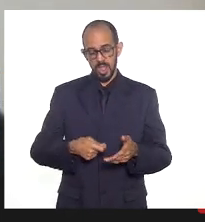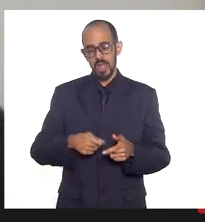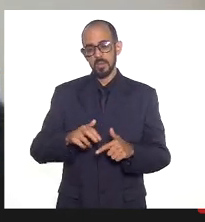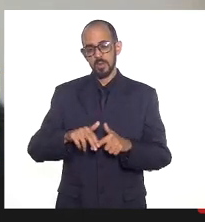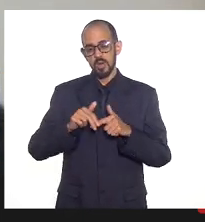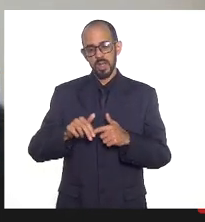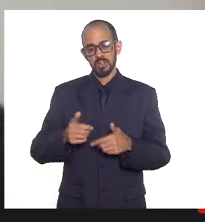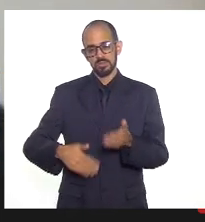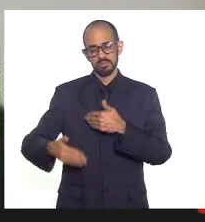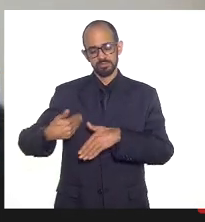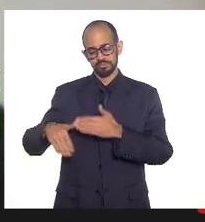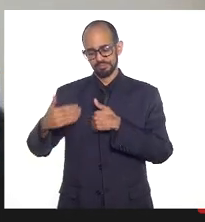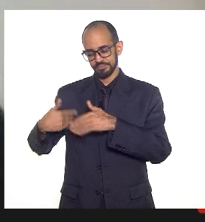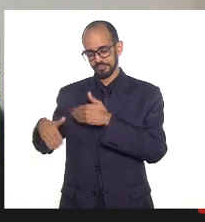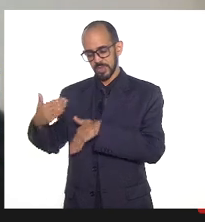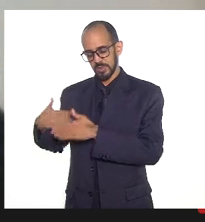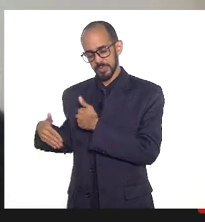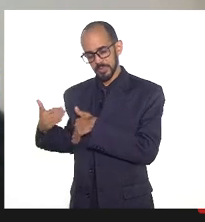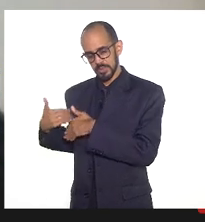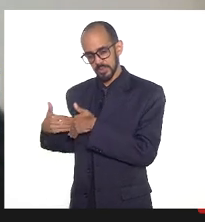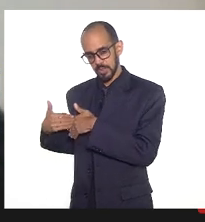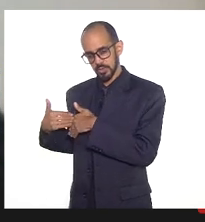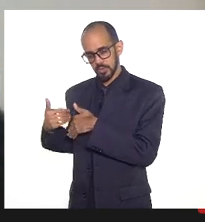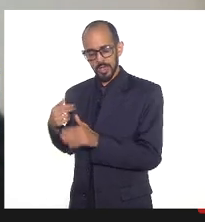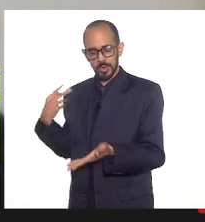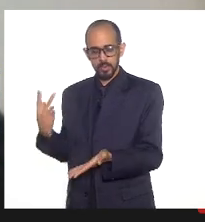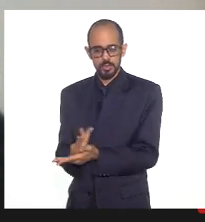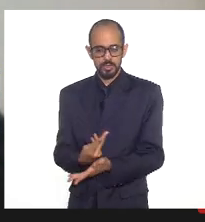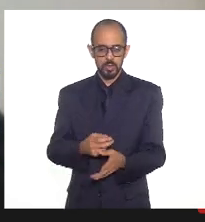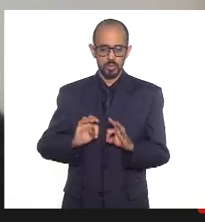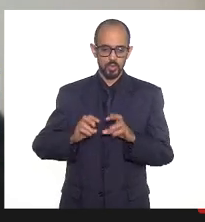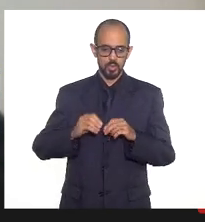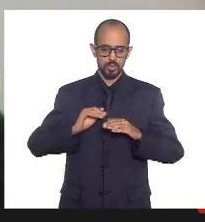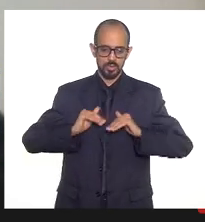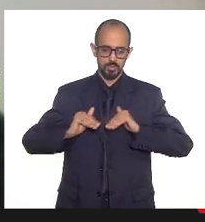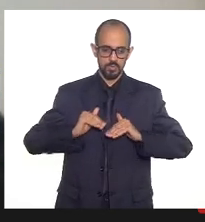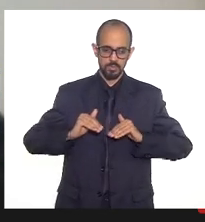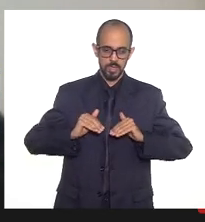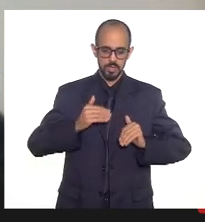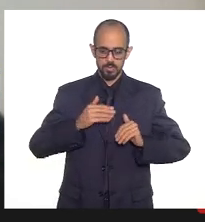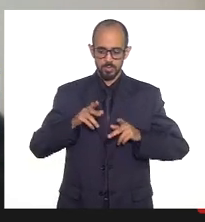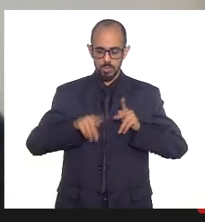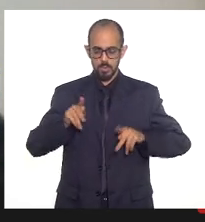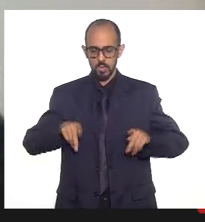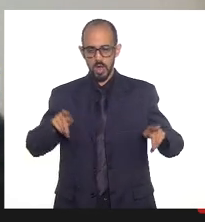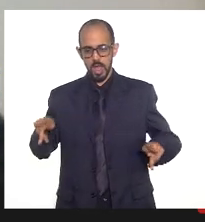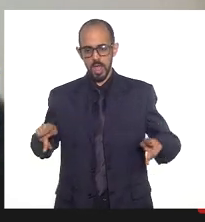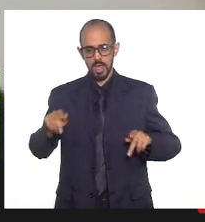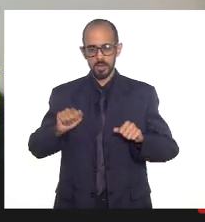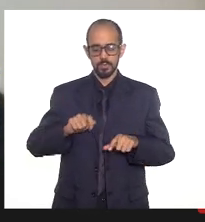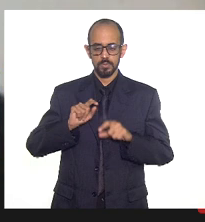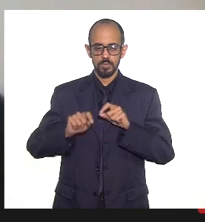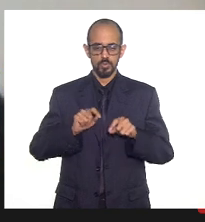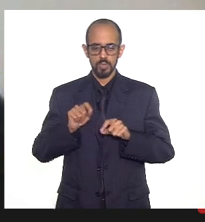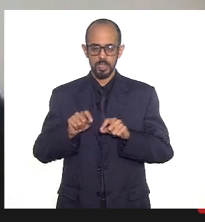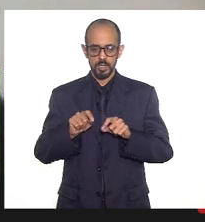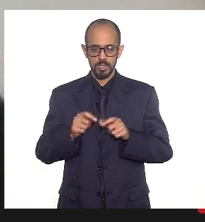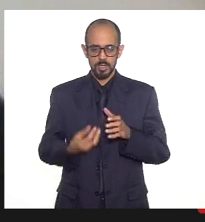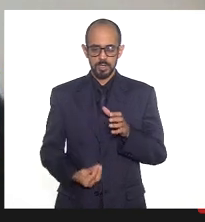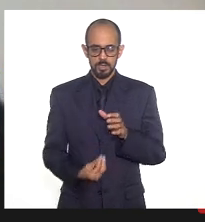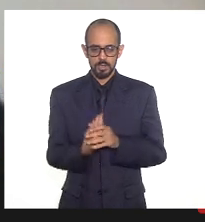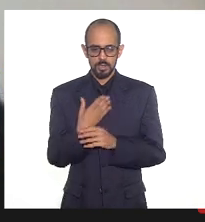né, porque culminou todo esse movimento popular, né, dos defensores da democratização, culminou na criação